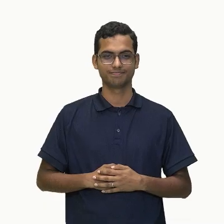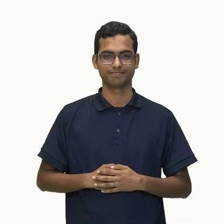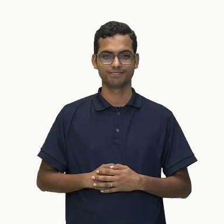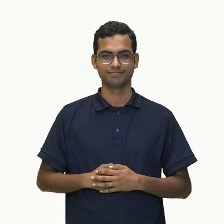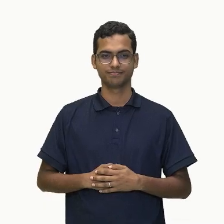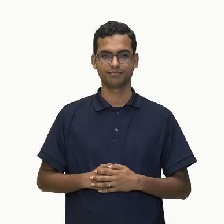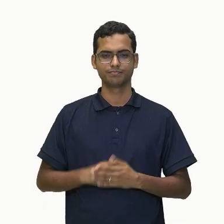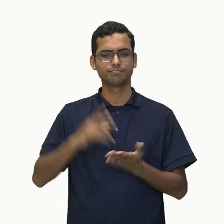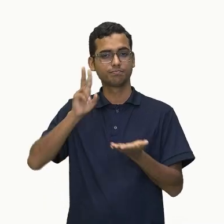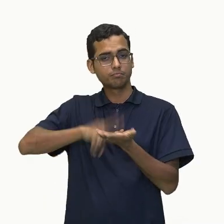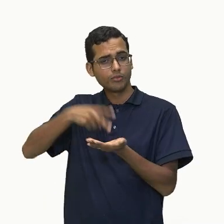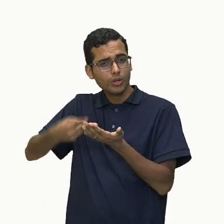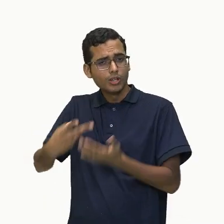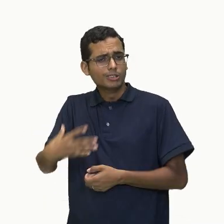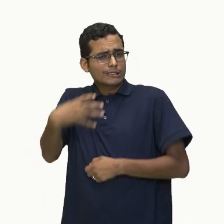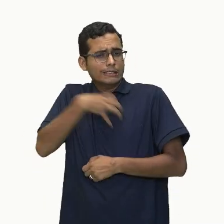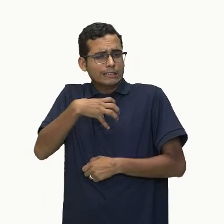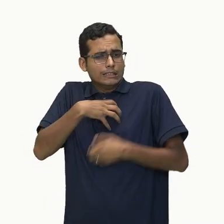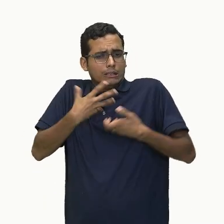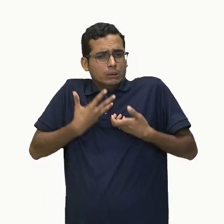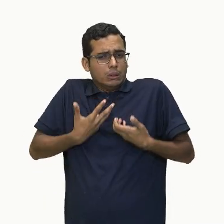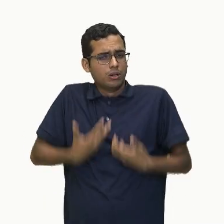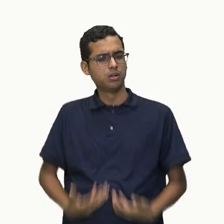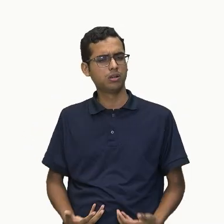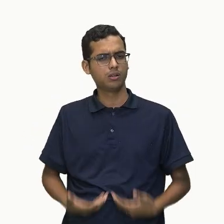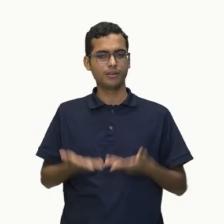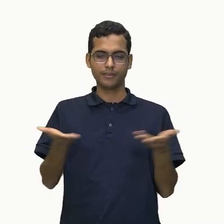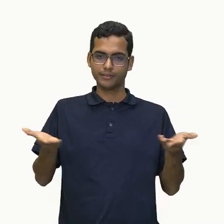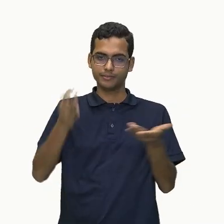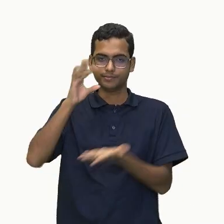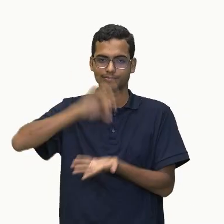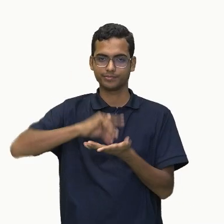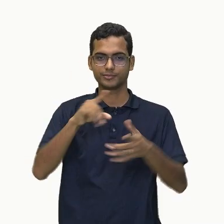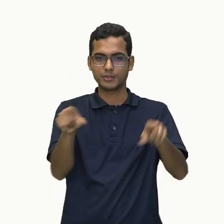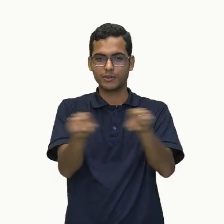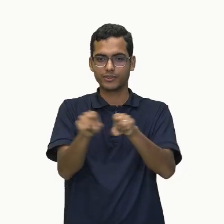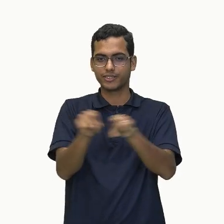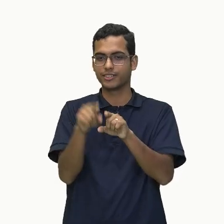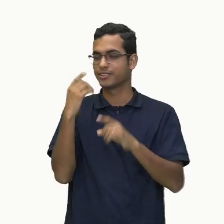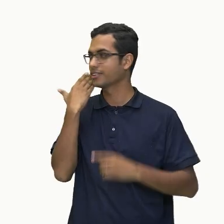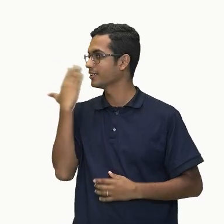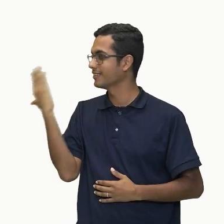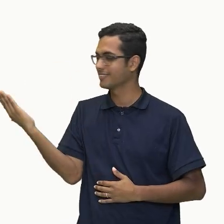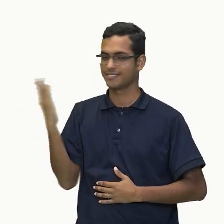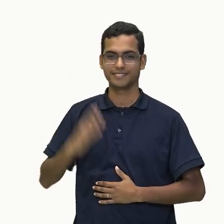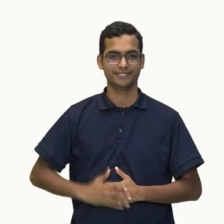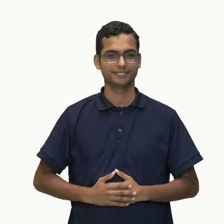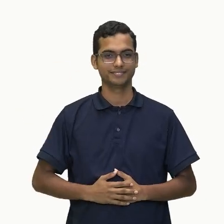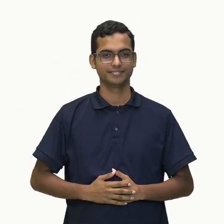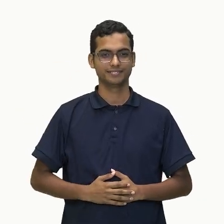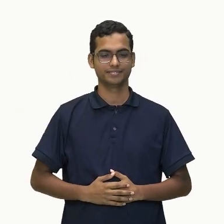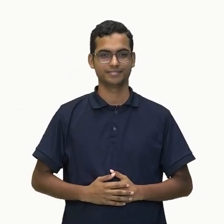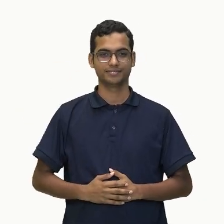I'm kind of tired today. E aí, ao invés de colocar aqui o kind of, olha só o que ficou.